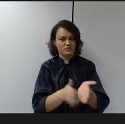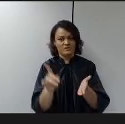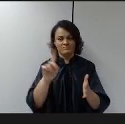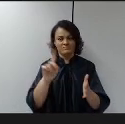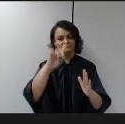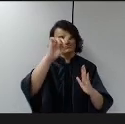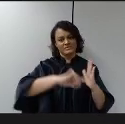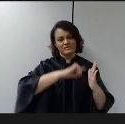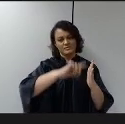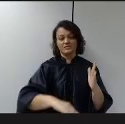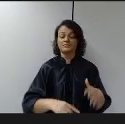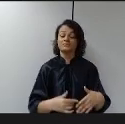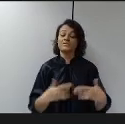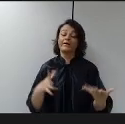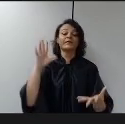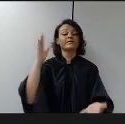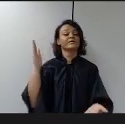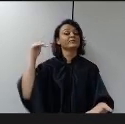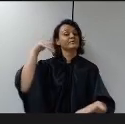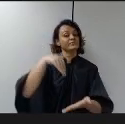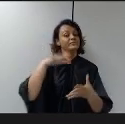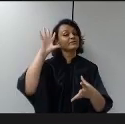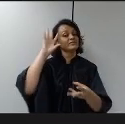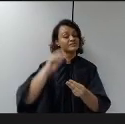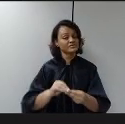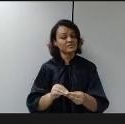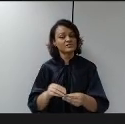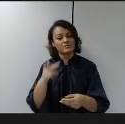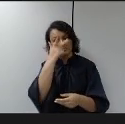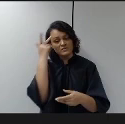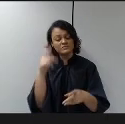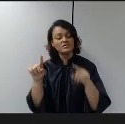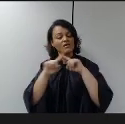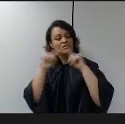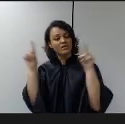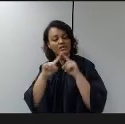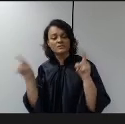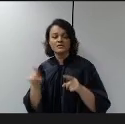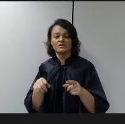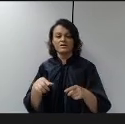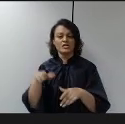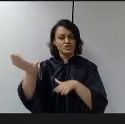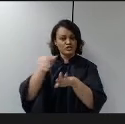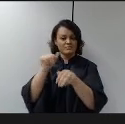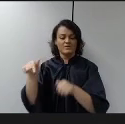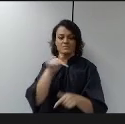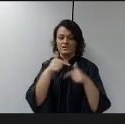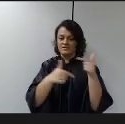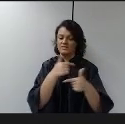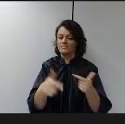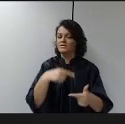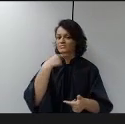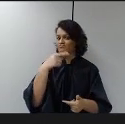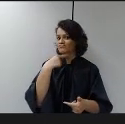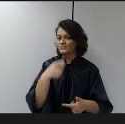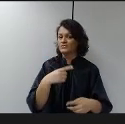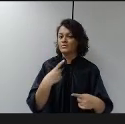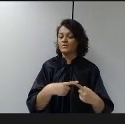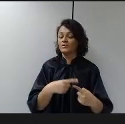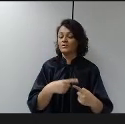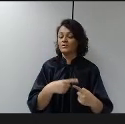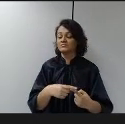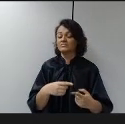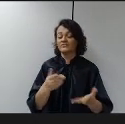fato incontroverso que os impetrantes não foram classificados entre o dobro de número de vagas. Portanto, não